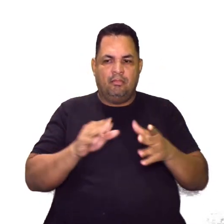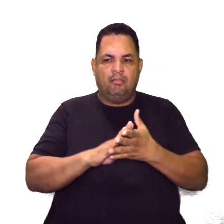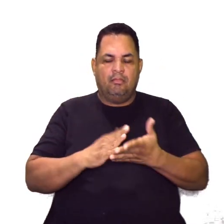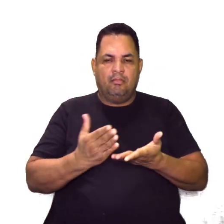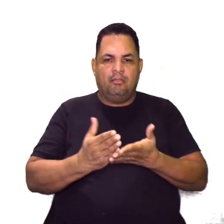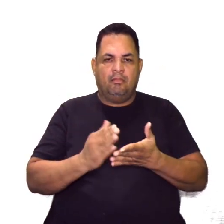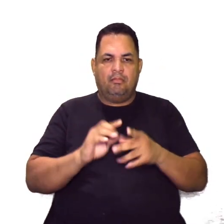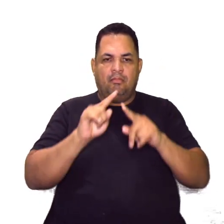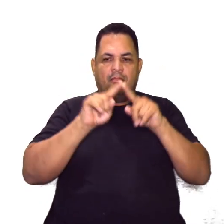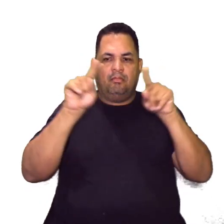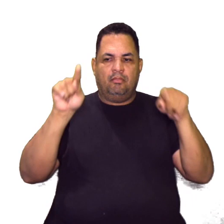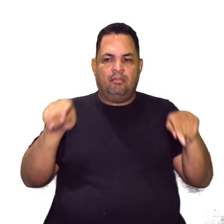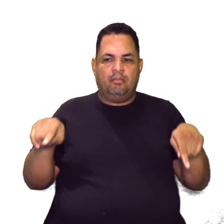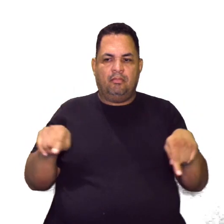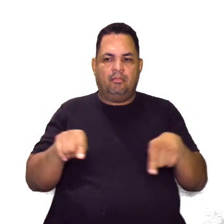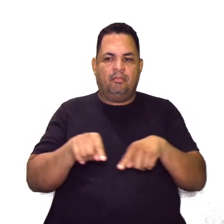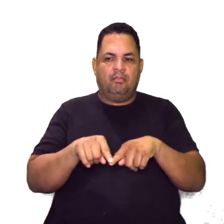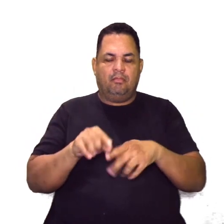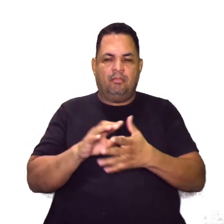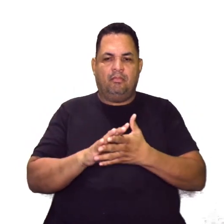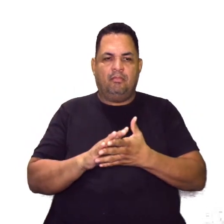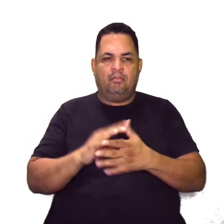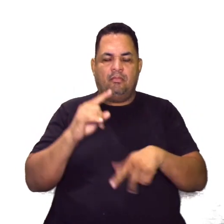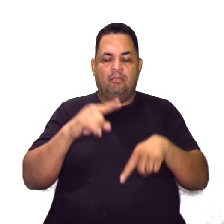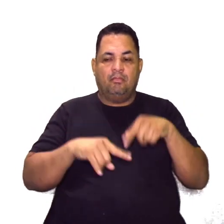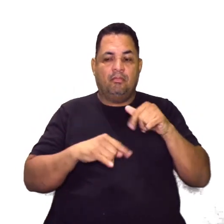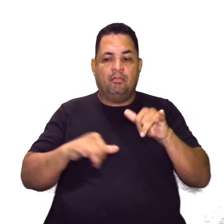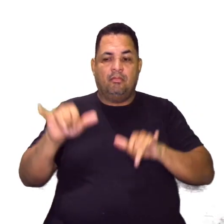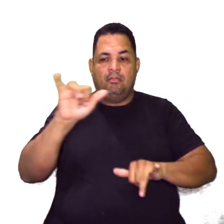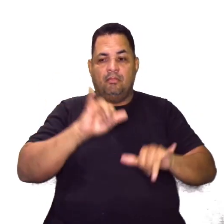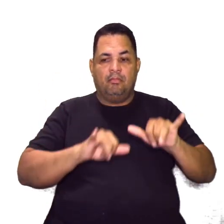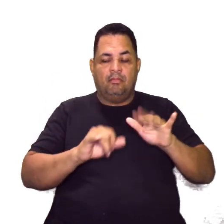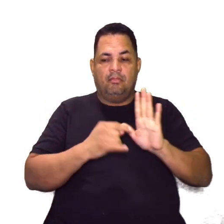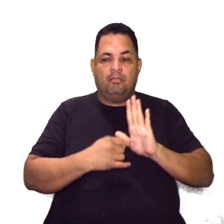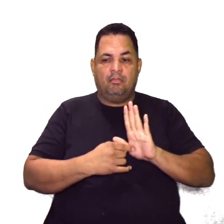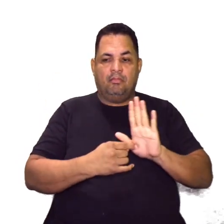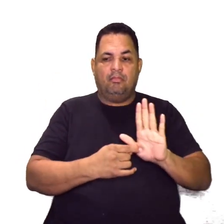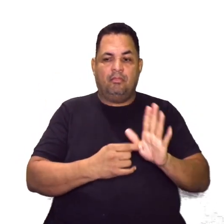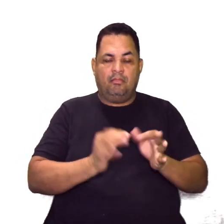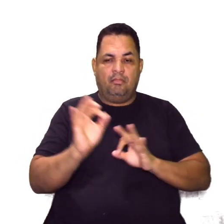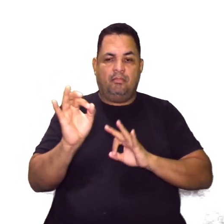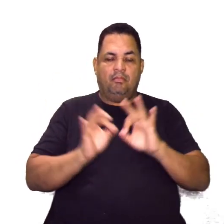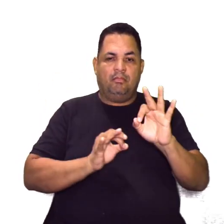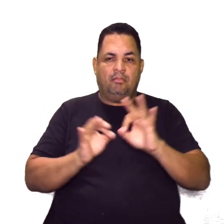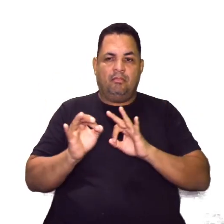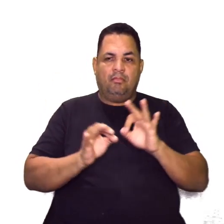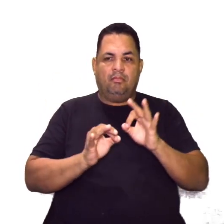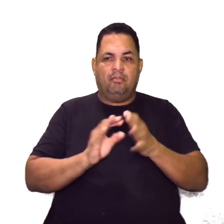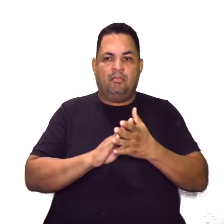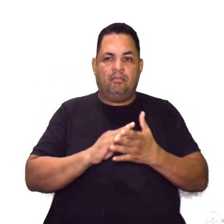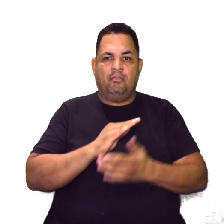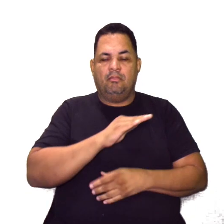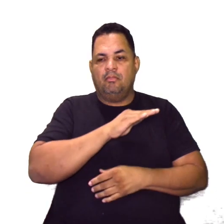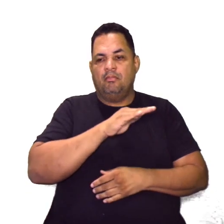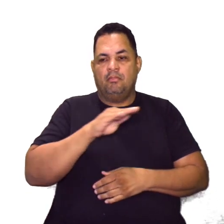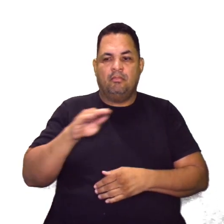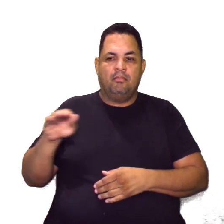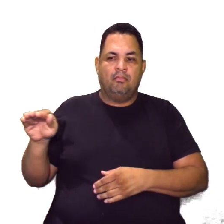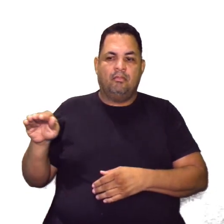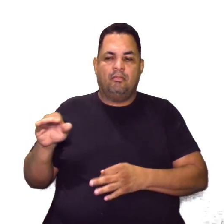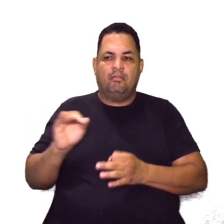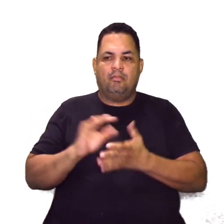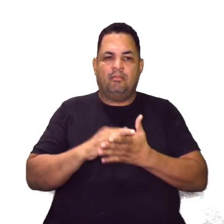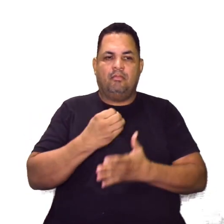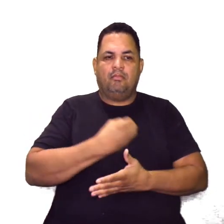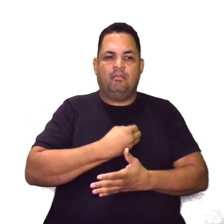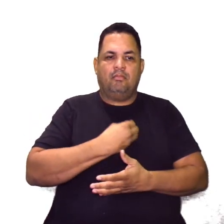é falar de um quadro onde os elementos químicos estão organizados em ordem crescente de